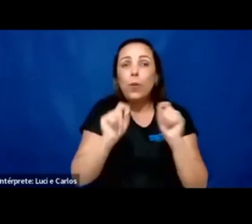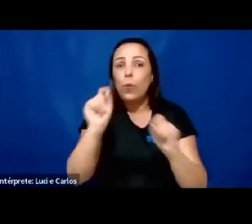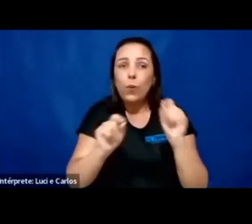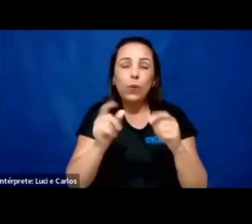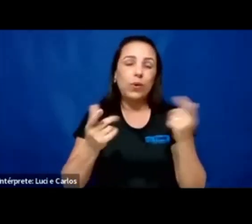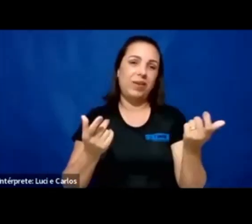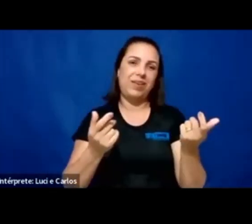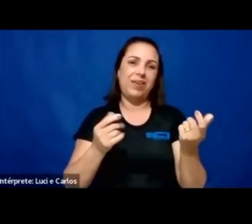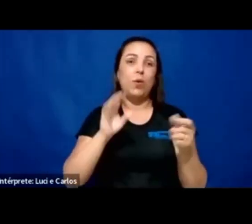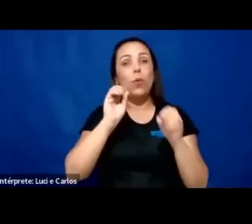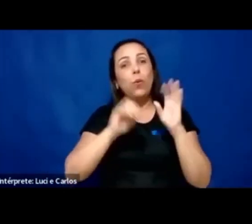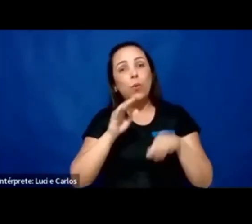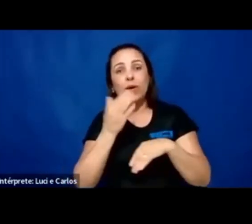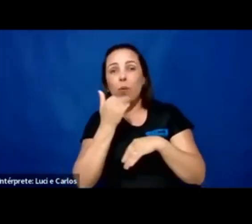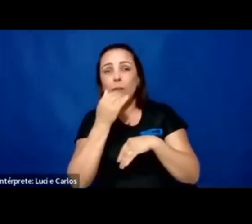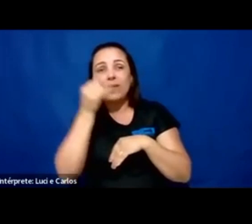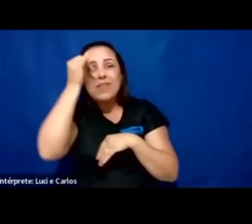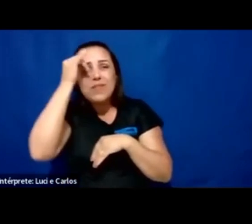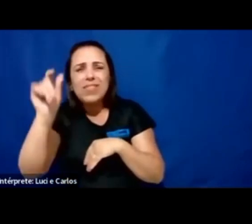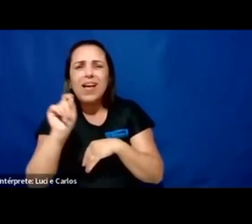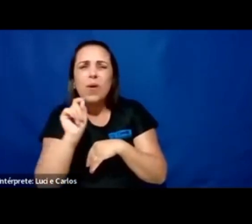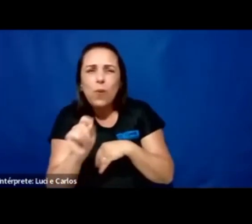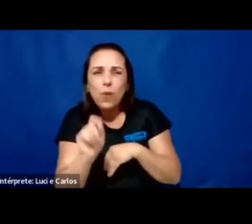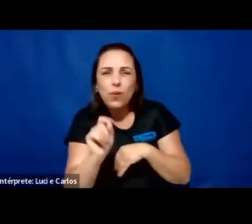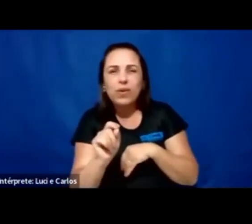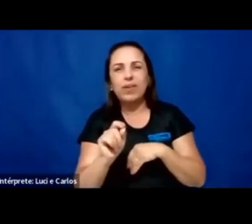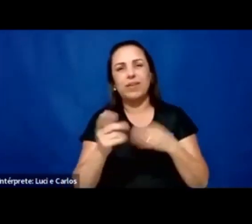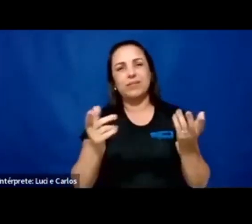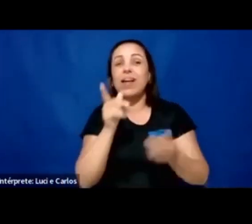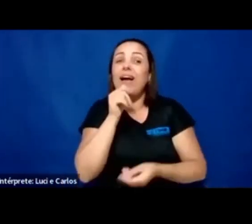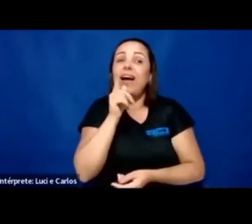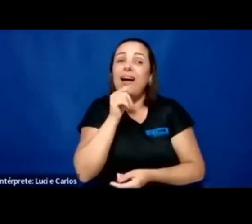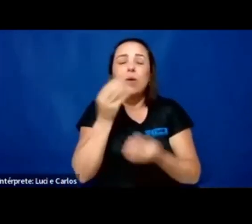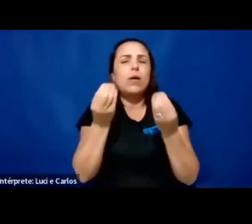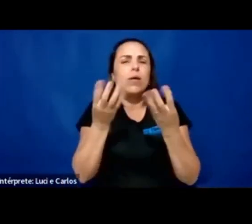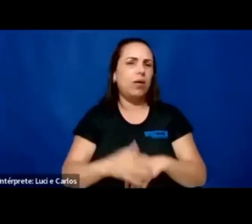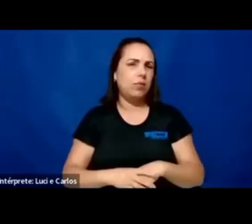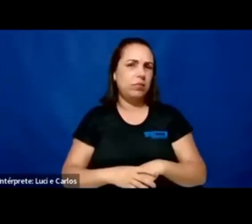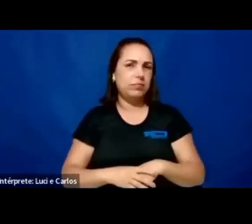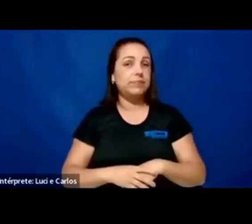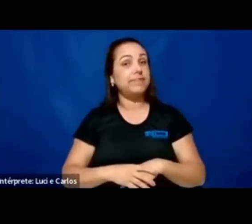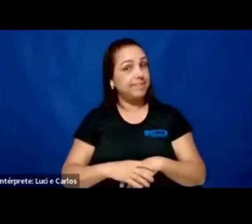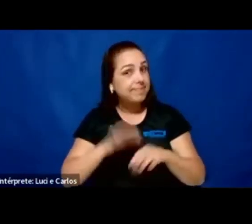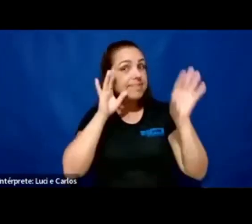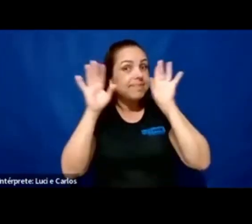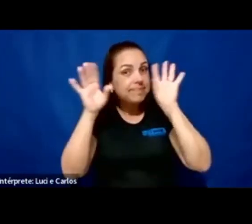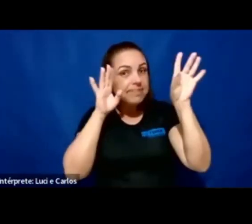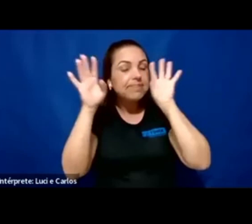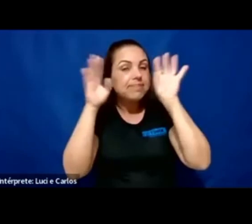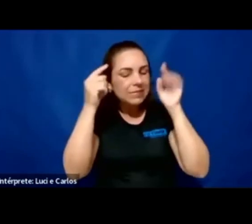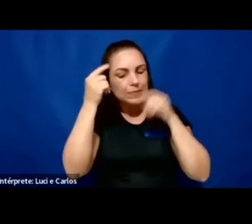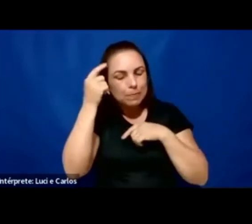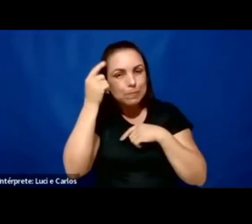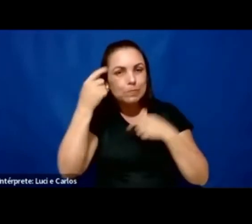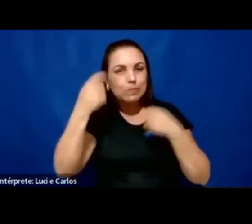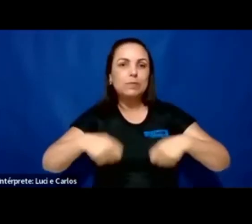você deixa de comer, é a água que você bebe. Importante, porque se você não bebe uma